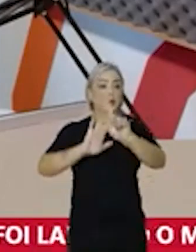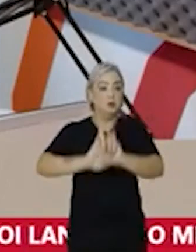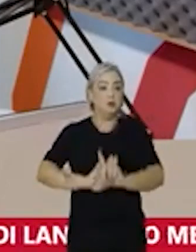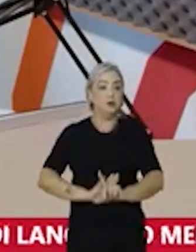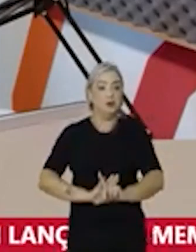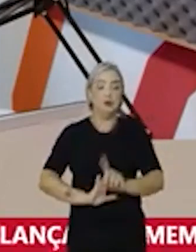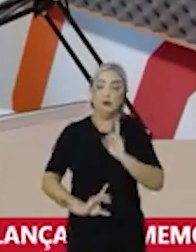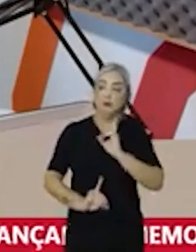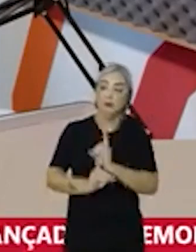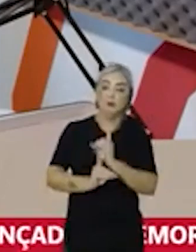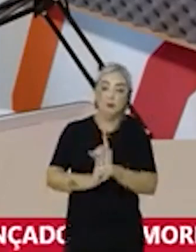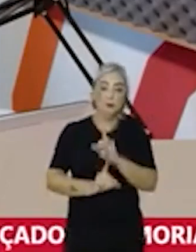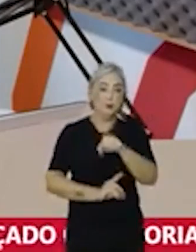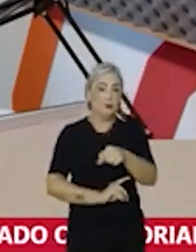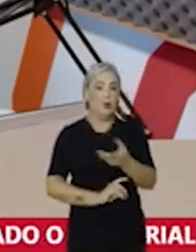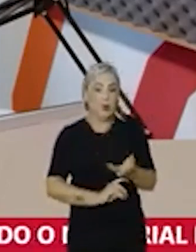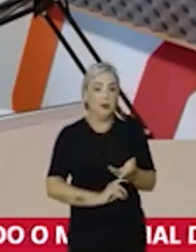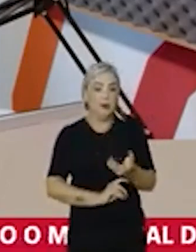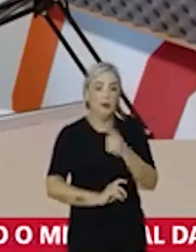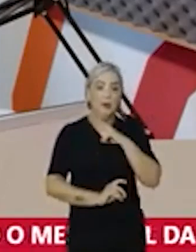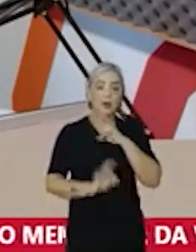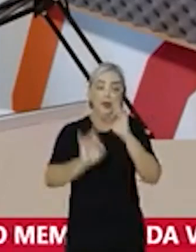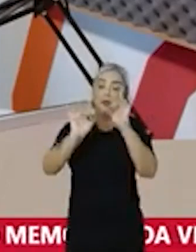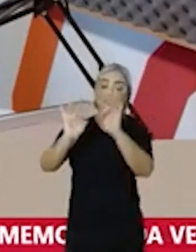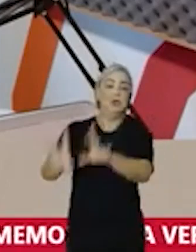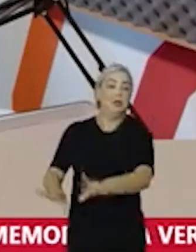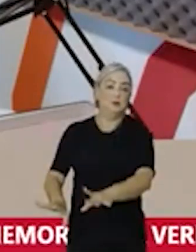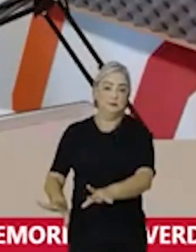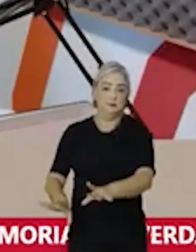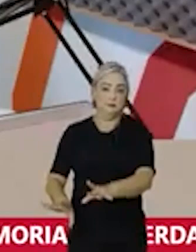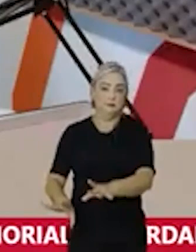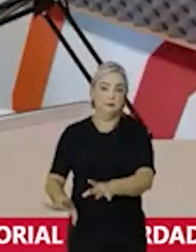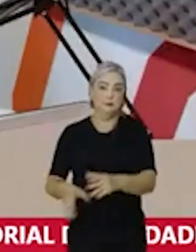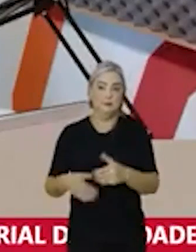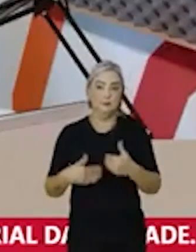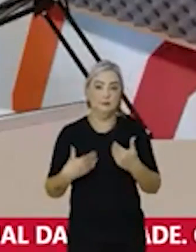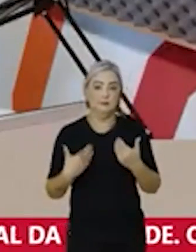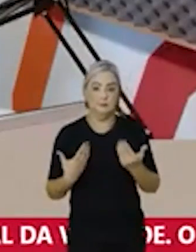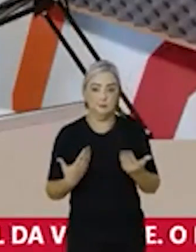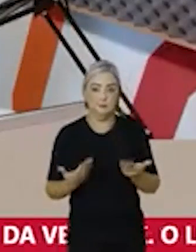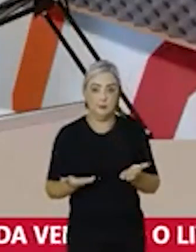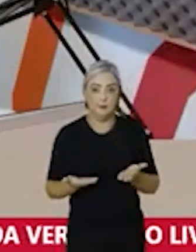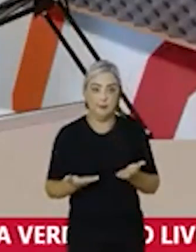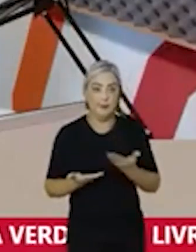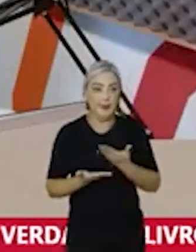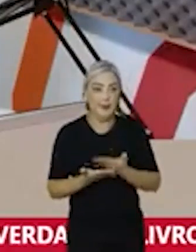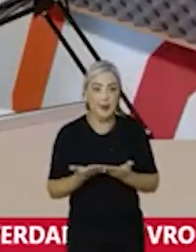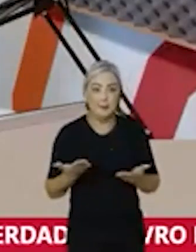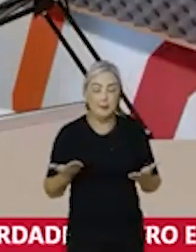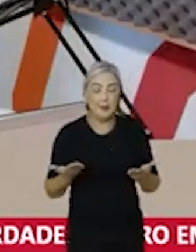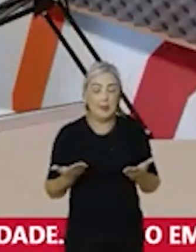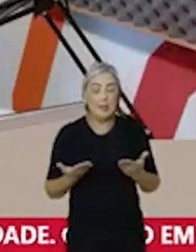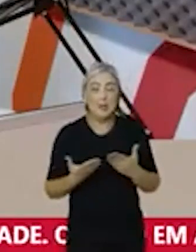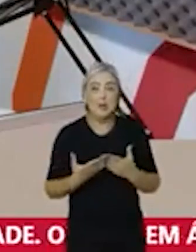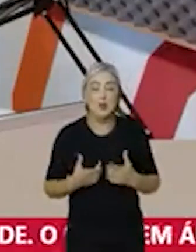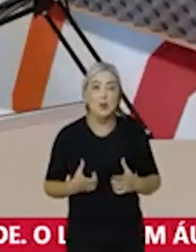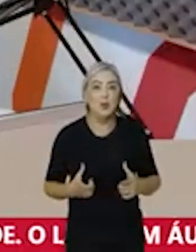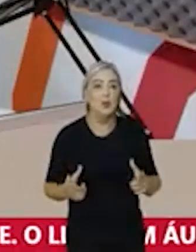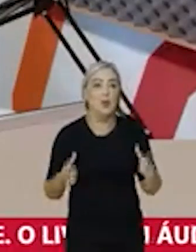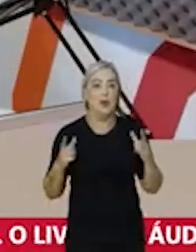eles encontraram e está lá abandonado, e a perda é gigantesca.